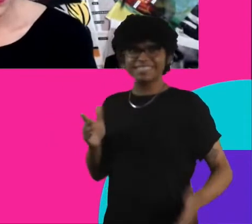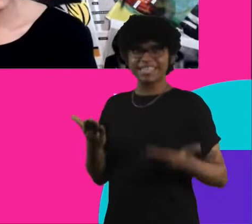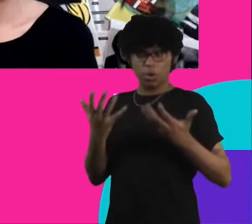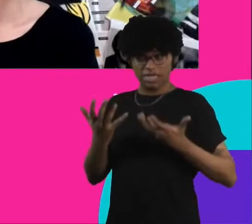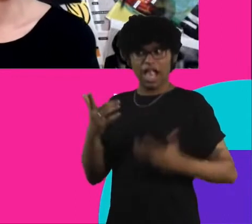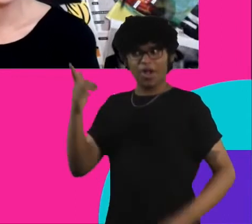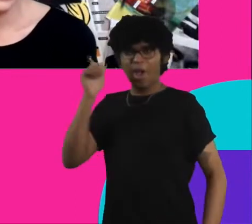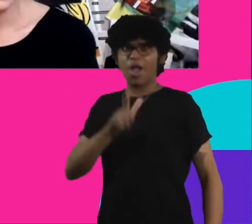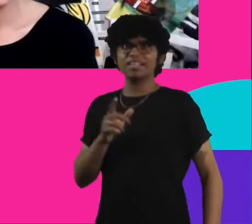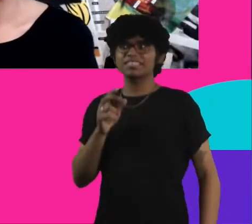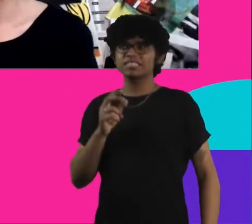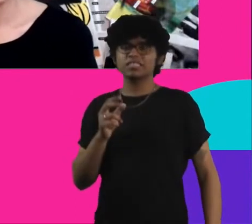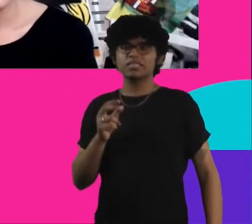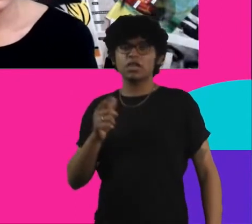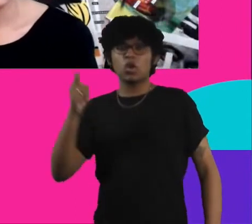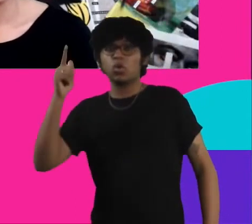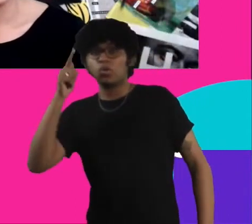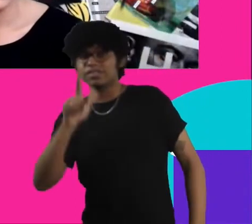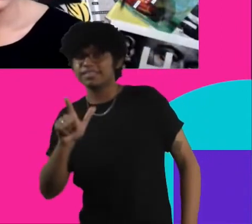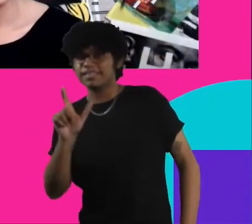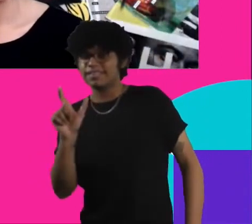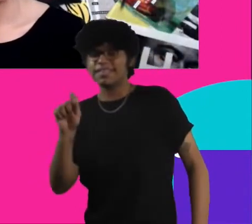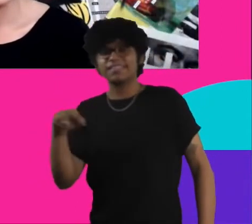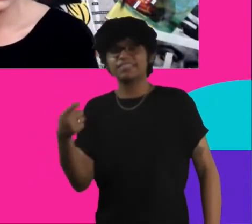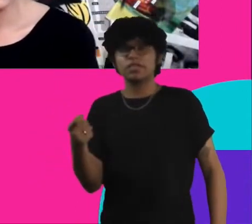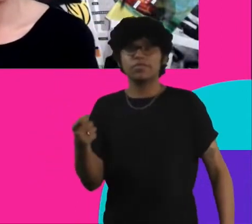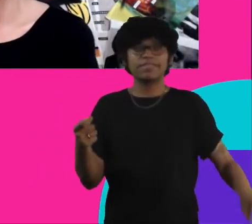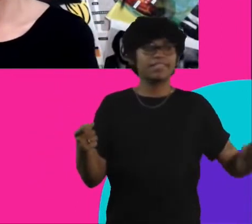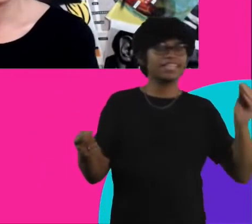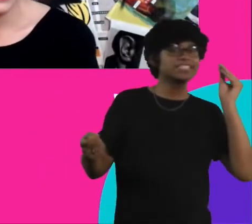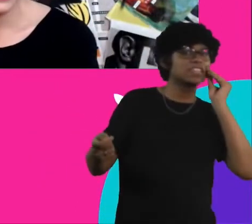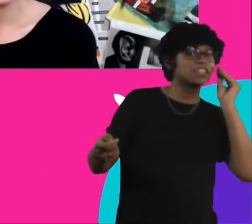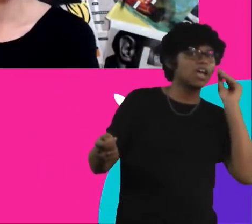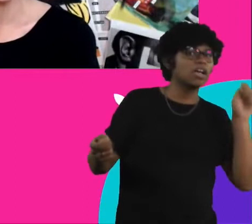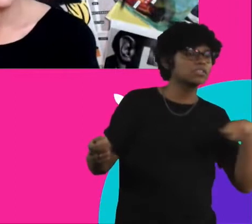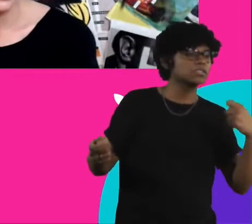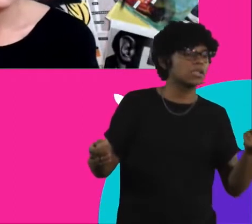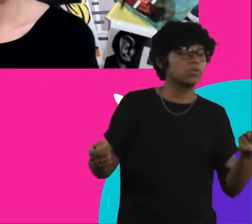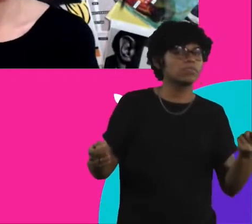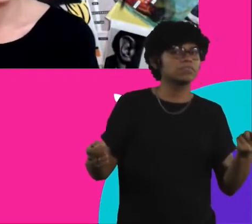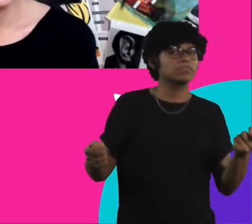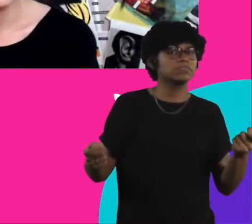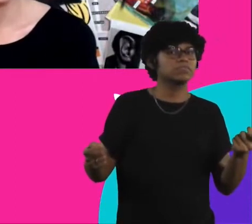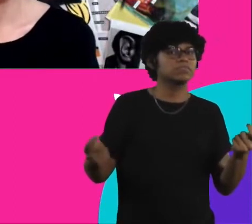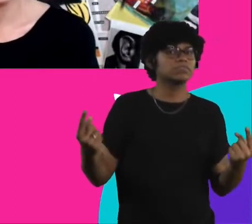fez uma relação entre os verbos conseguir e tentar. Quase nunca a